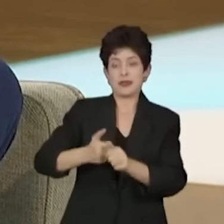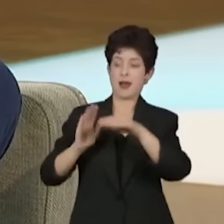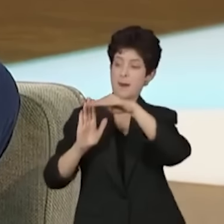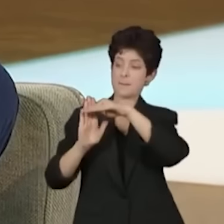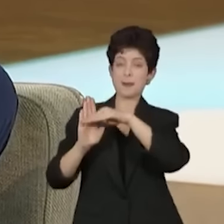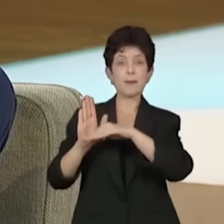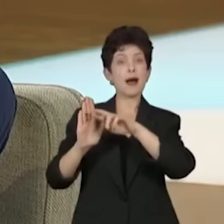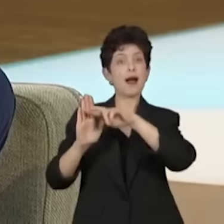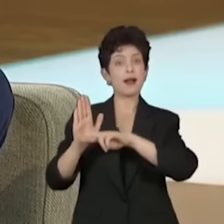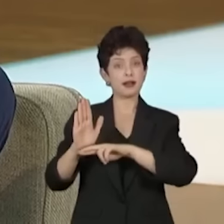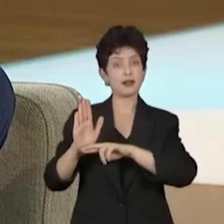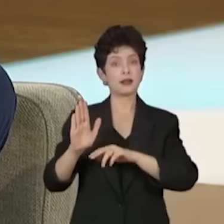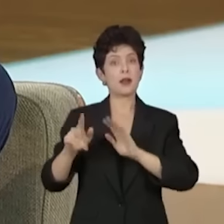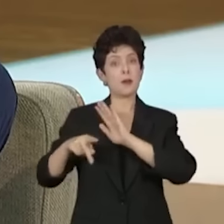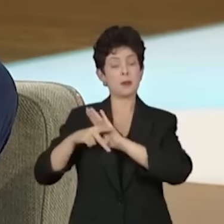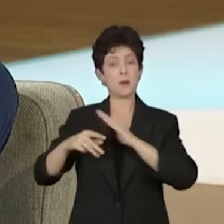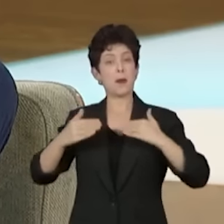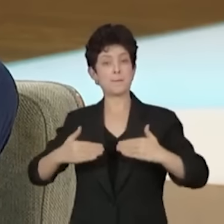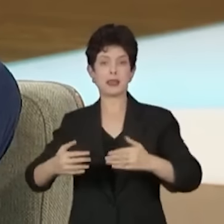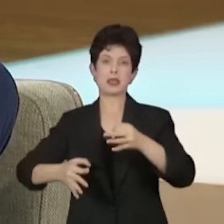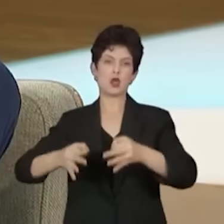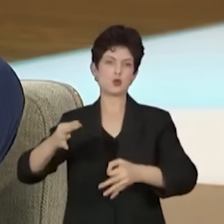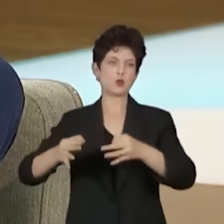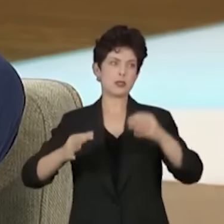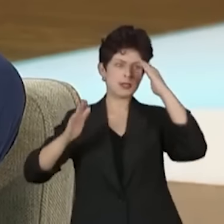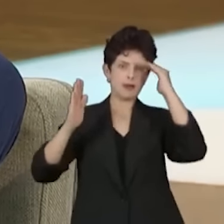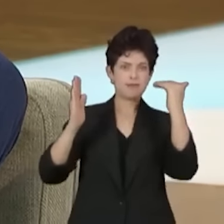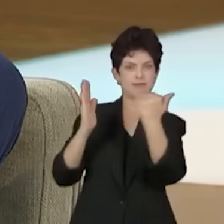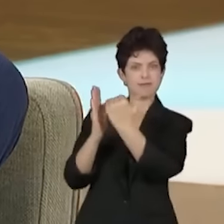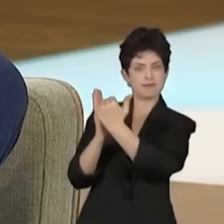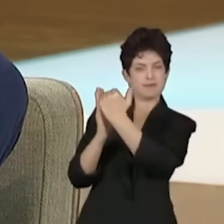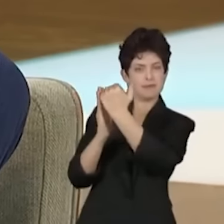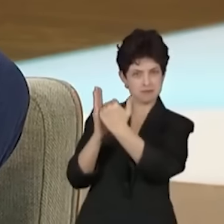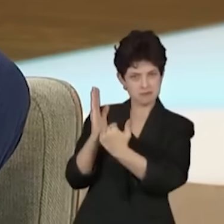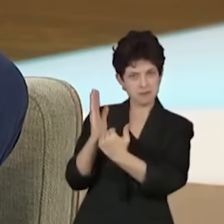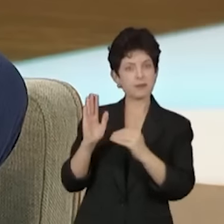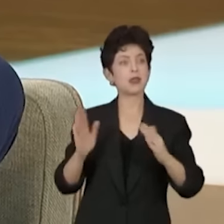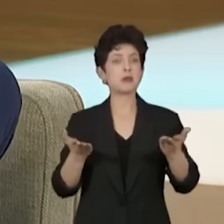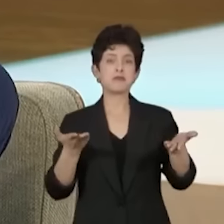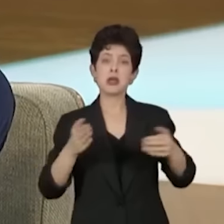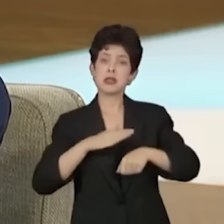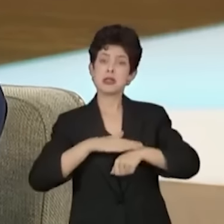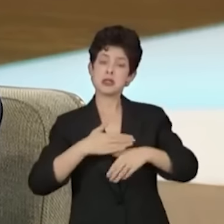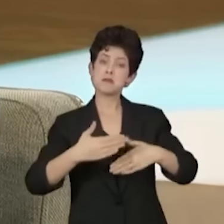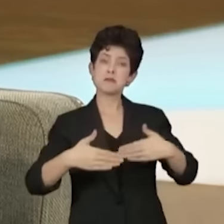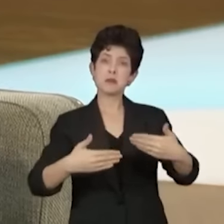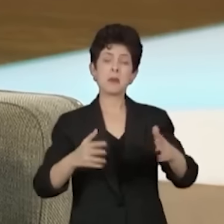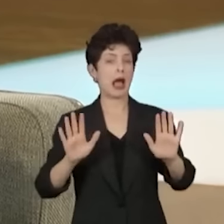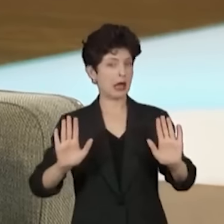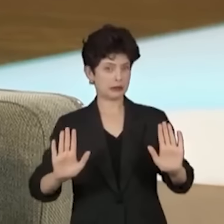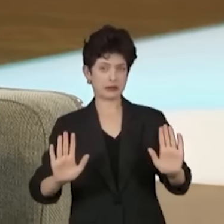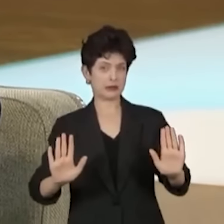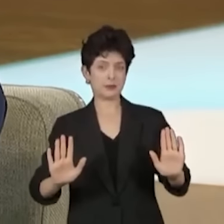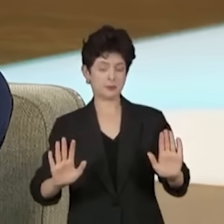diretriz editada pelo Ministério da Justiça portanto a situação nesse momento está assim